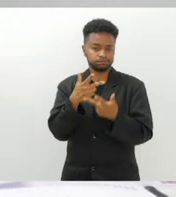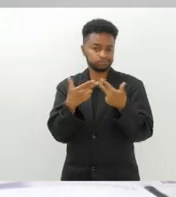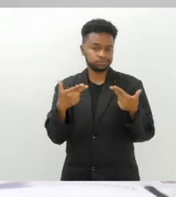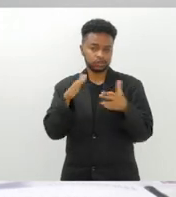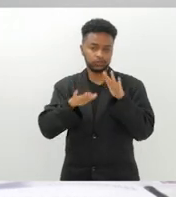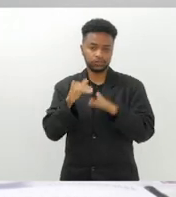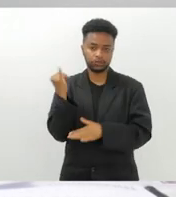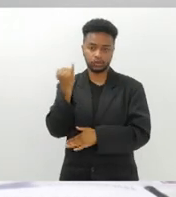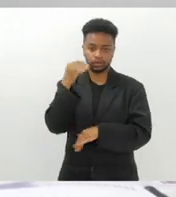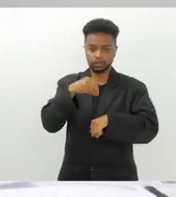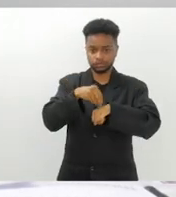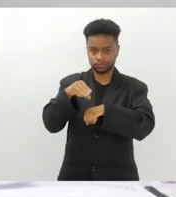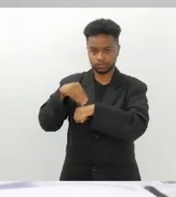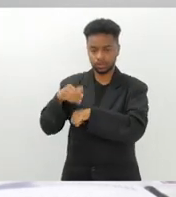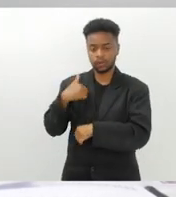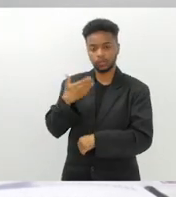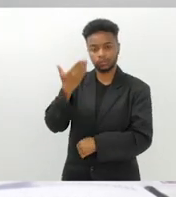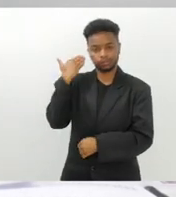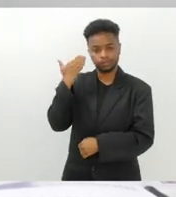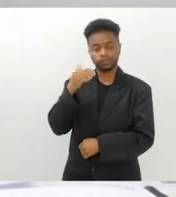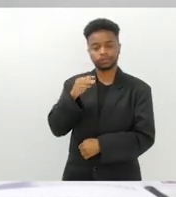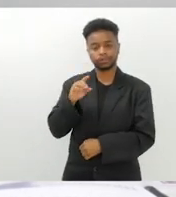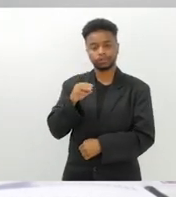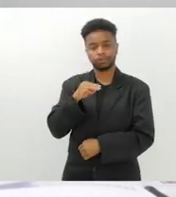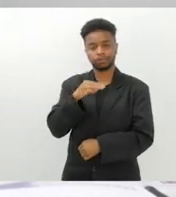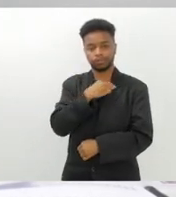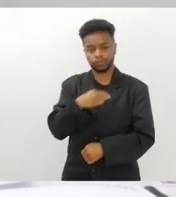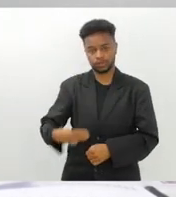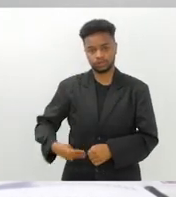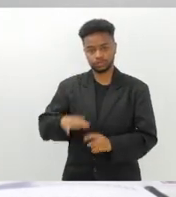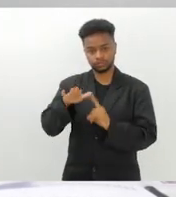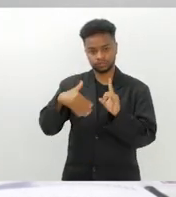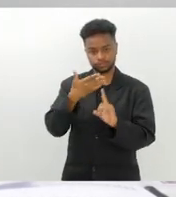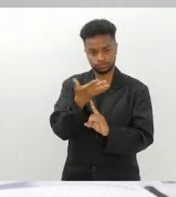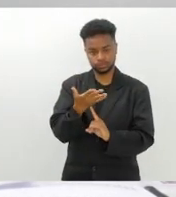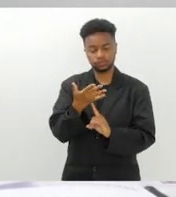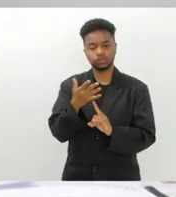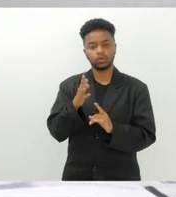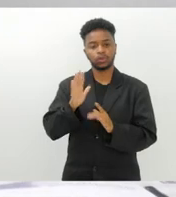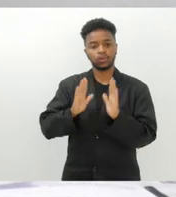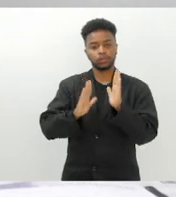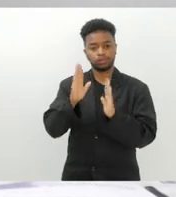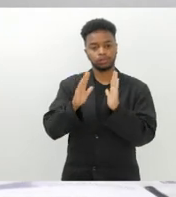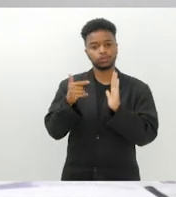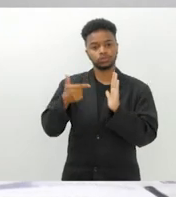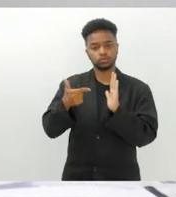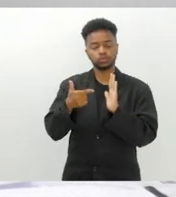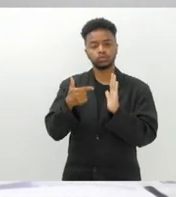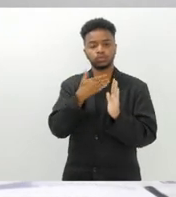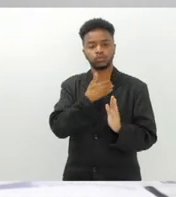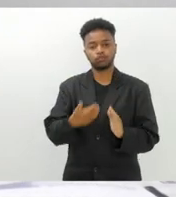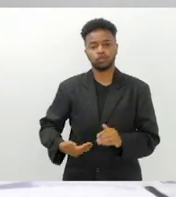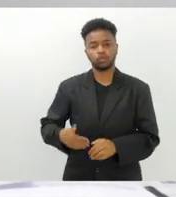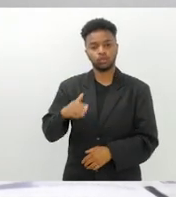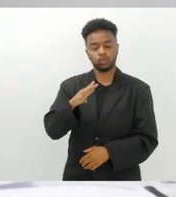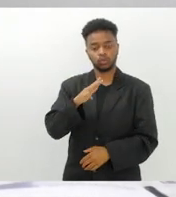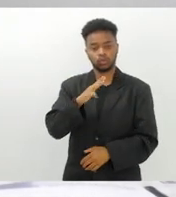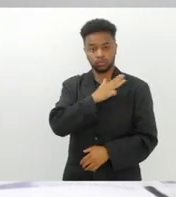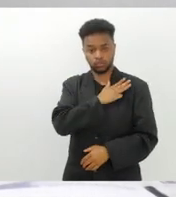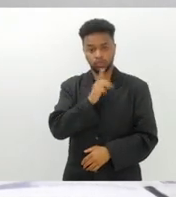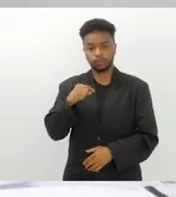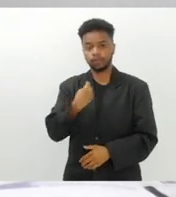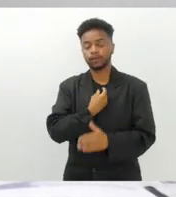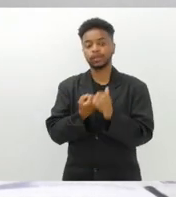trazer aqui. Quando eu fui ministro do Meio Ambiente, segundo o governo Lula, nós criamos o Fundo Amazônia e